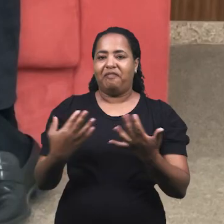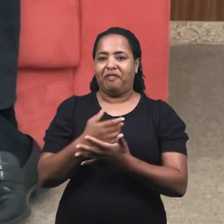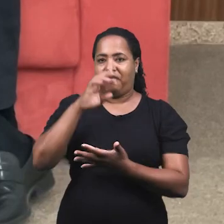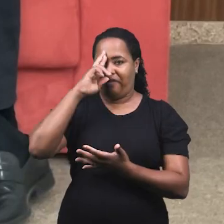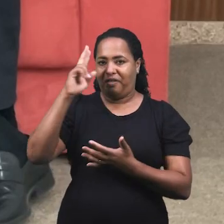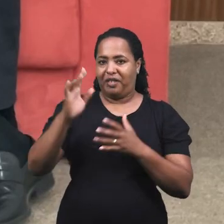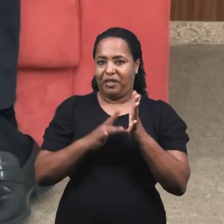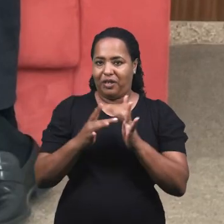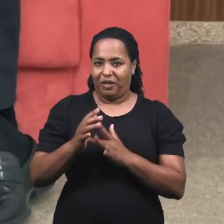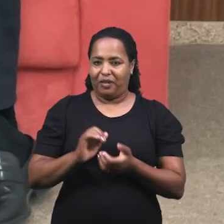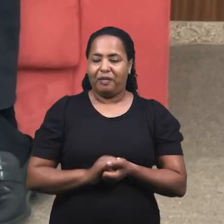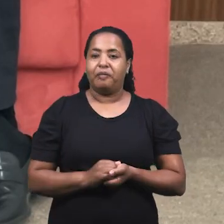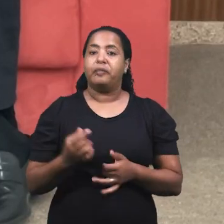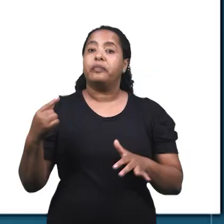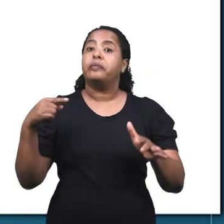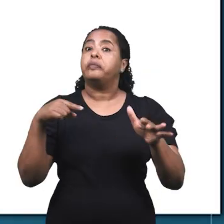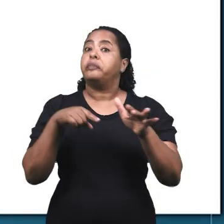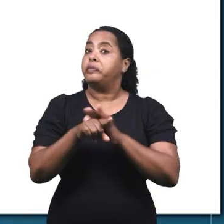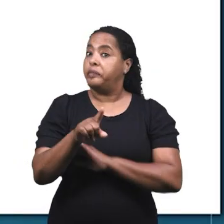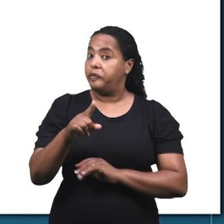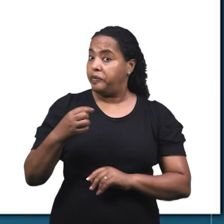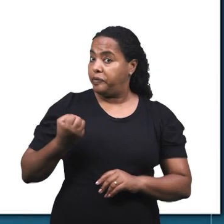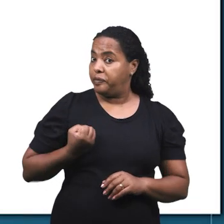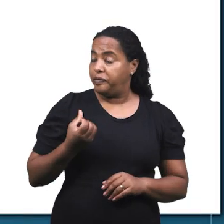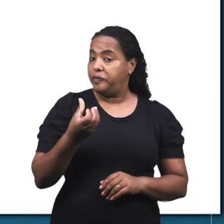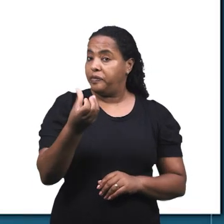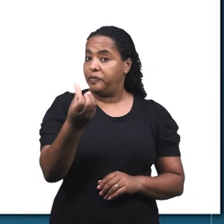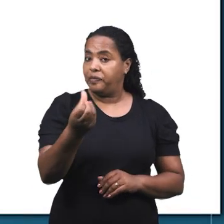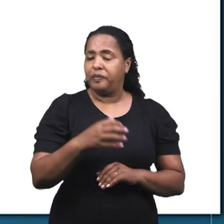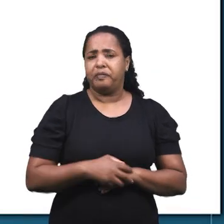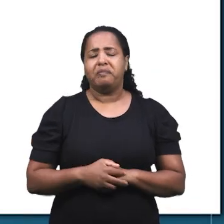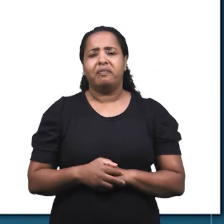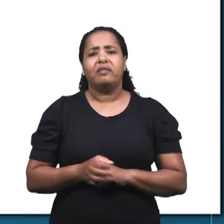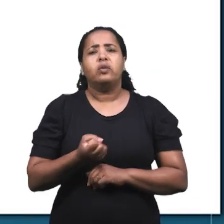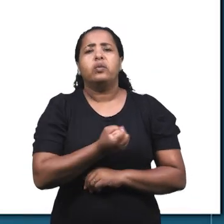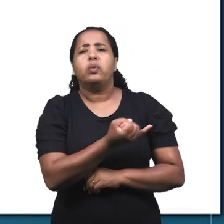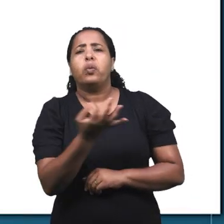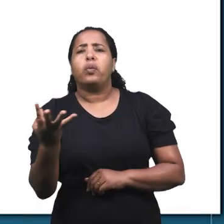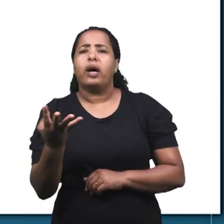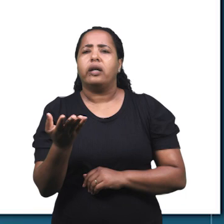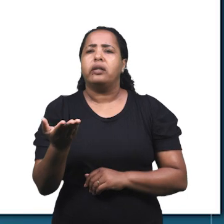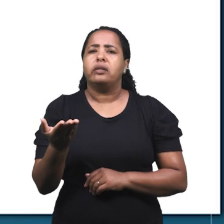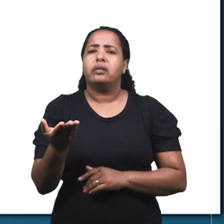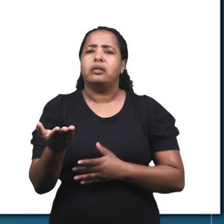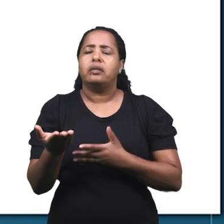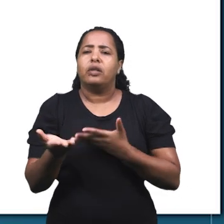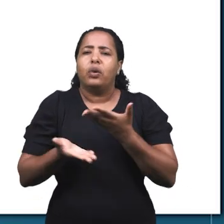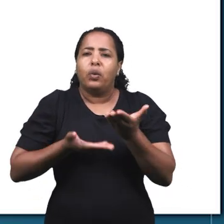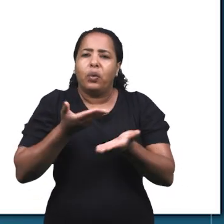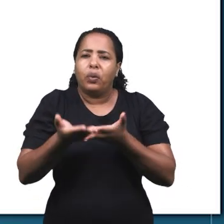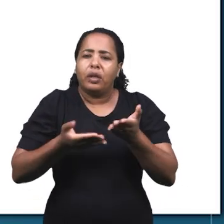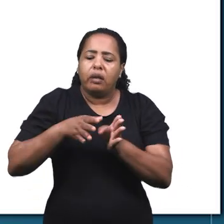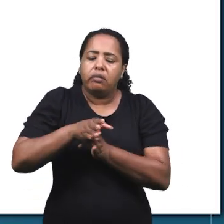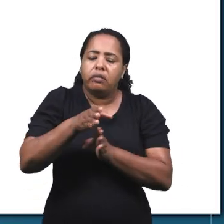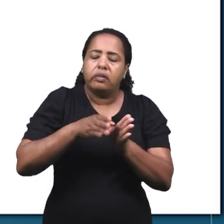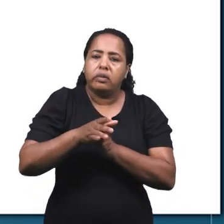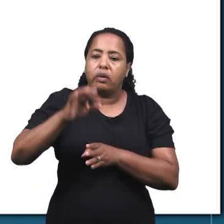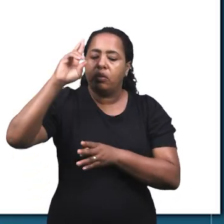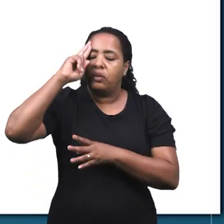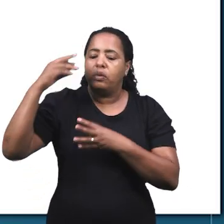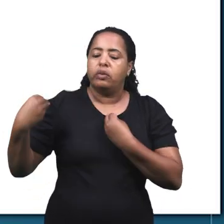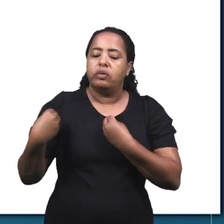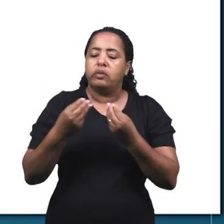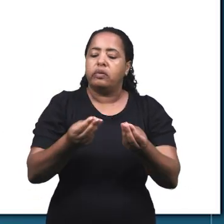meus queridos, para a pergunta de número 6. Quais são os cuidados e recomendações dadas pelo Senhor nos